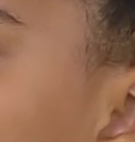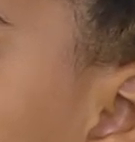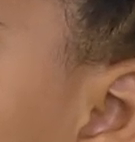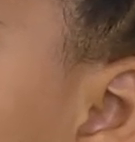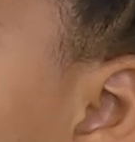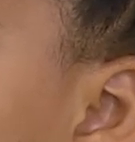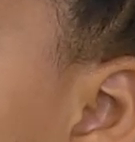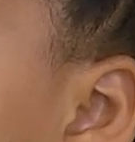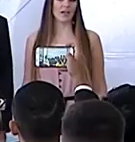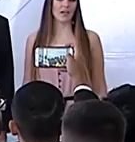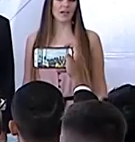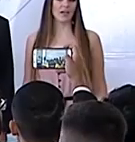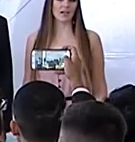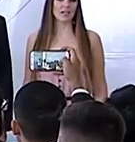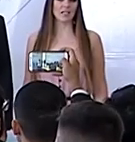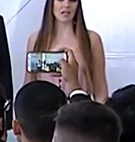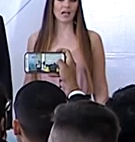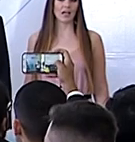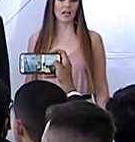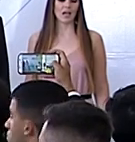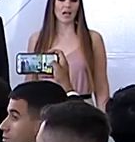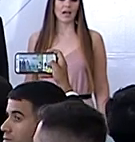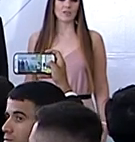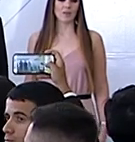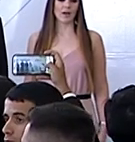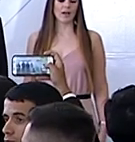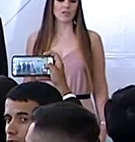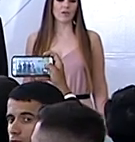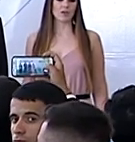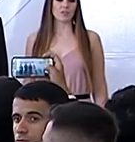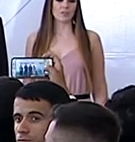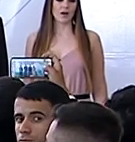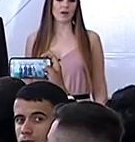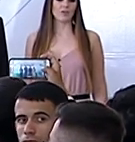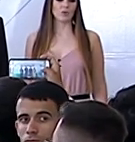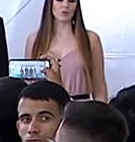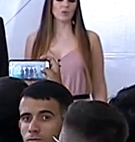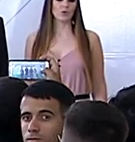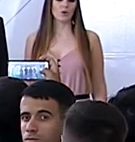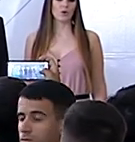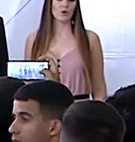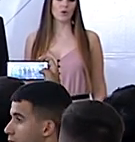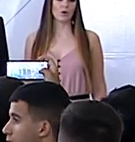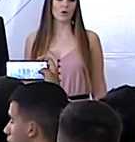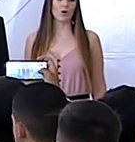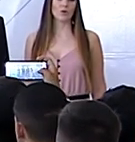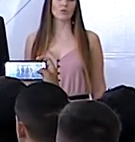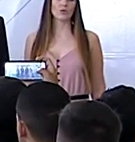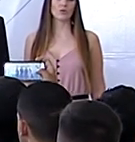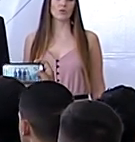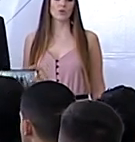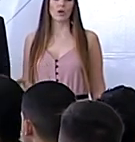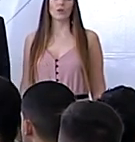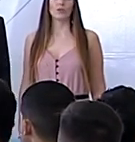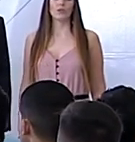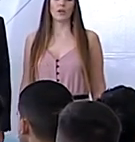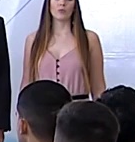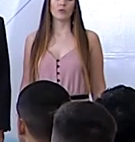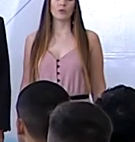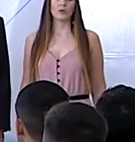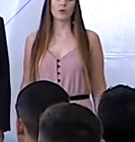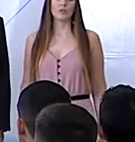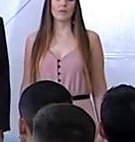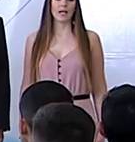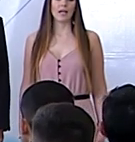Pela própria natureza, estrela forte, pobre do colosso, e o